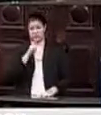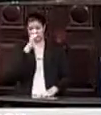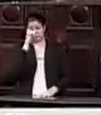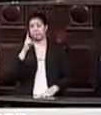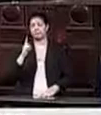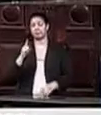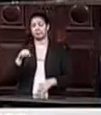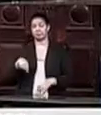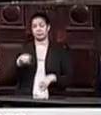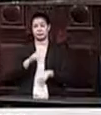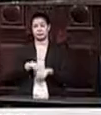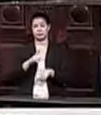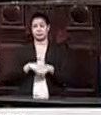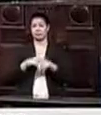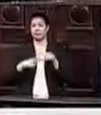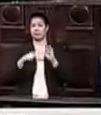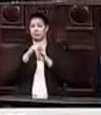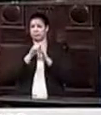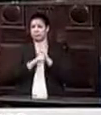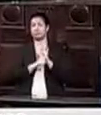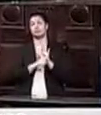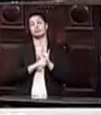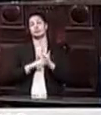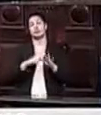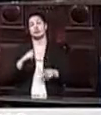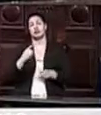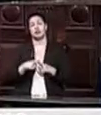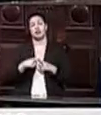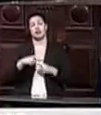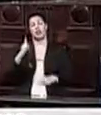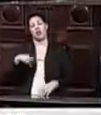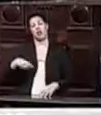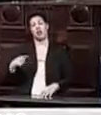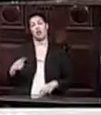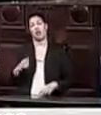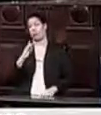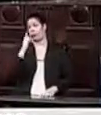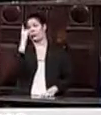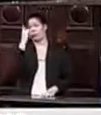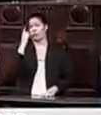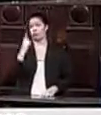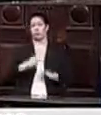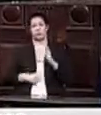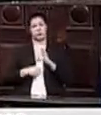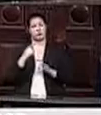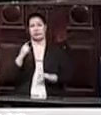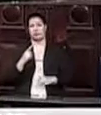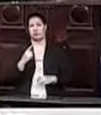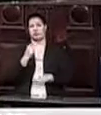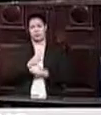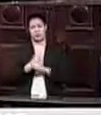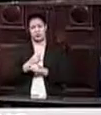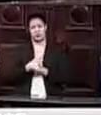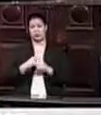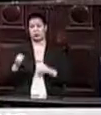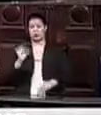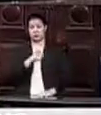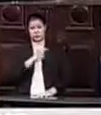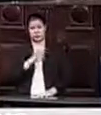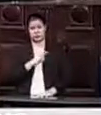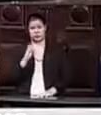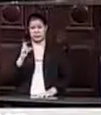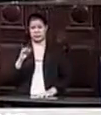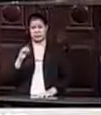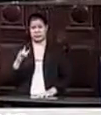do cadastro, esse momento é único, esse momento é feito uma vez por ano. A Polícia Civil,